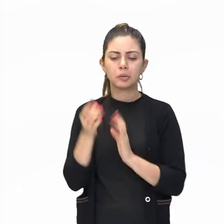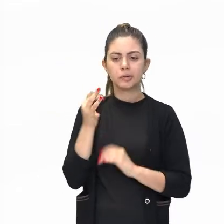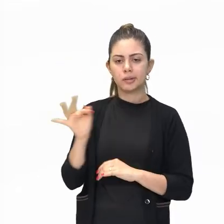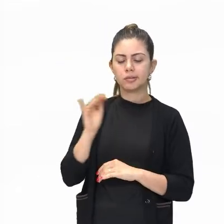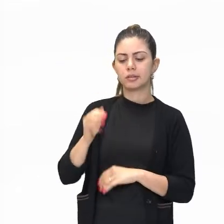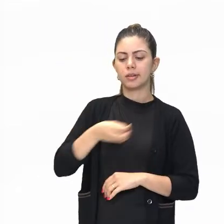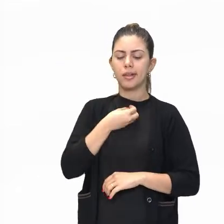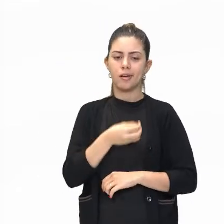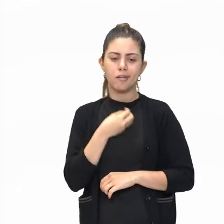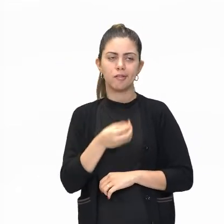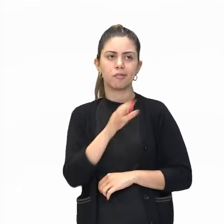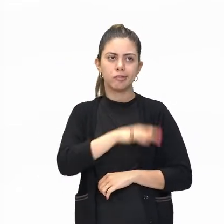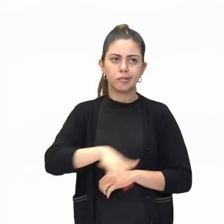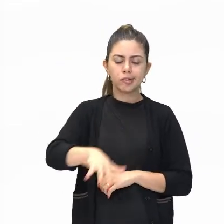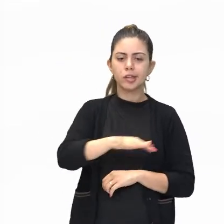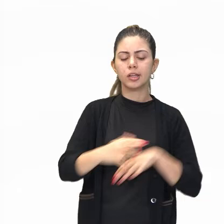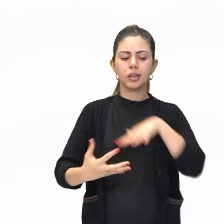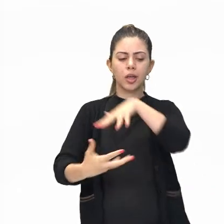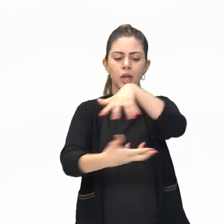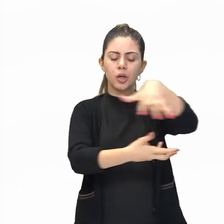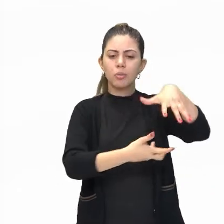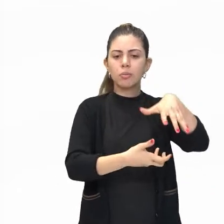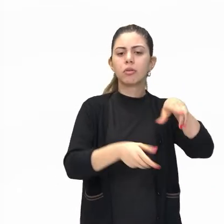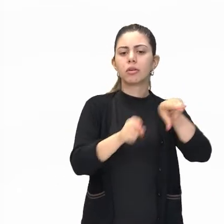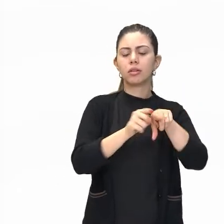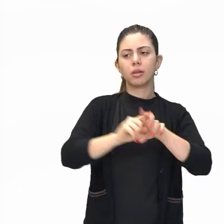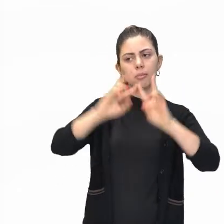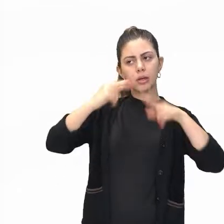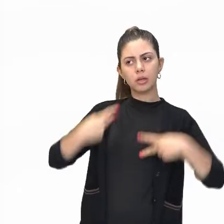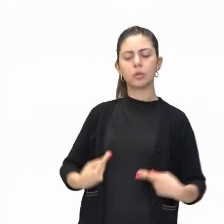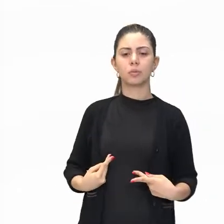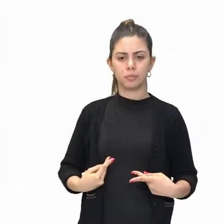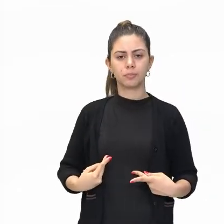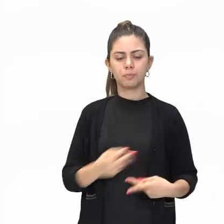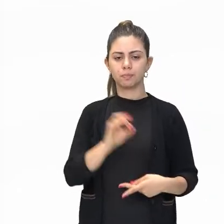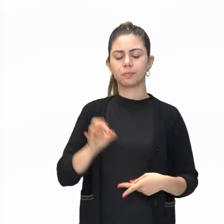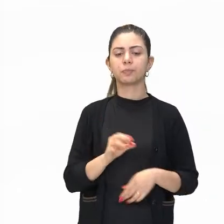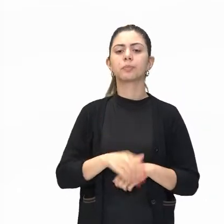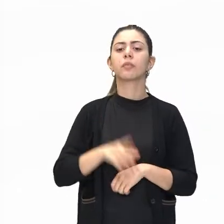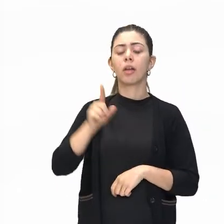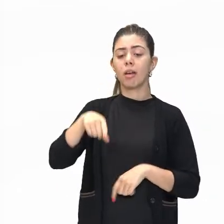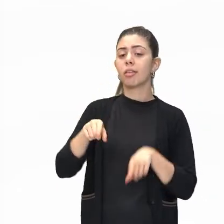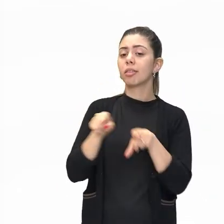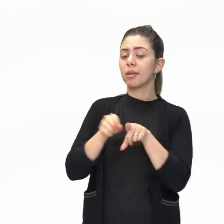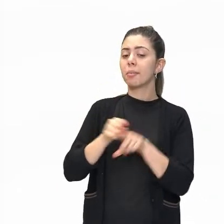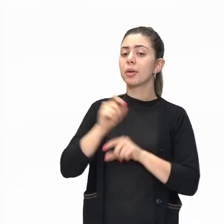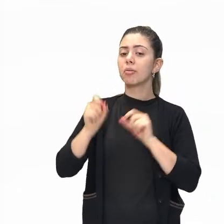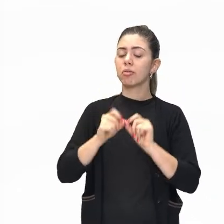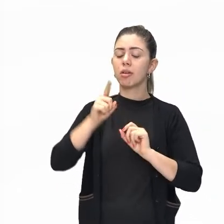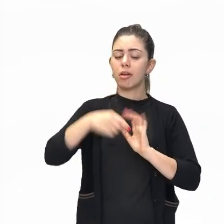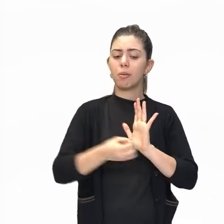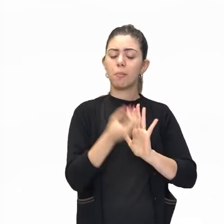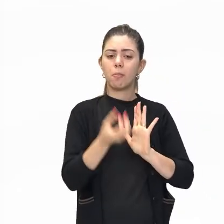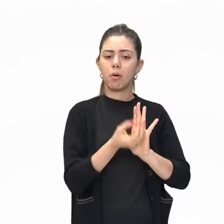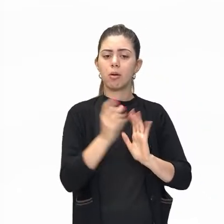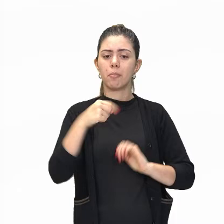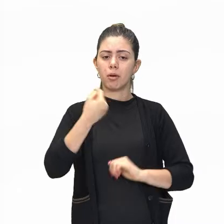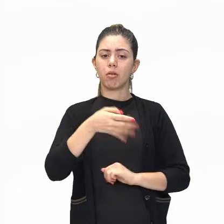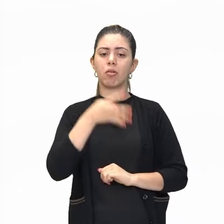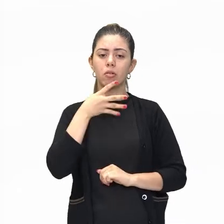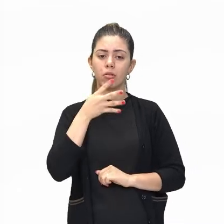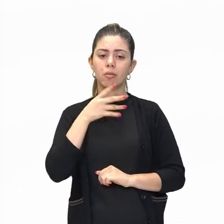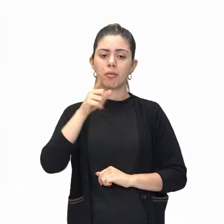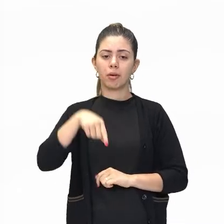a vida, o mundo e o ser humano. Ele também é um poema famoso dele,